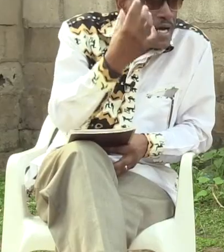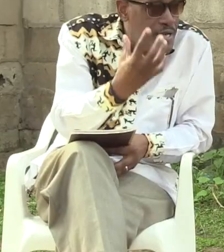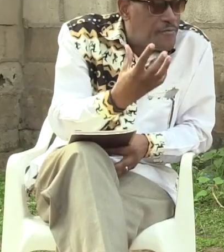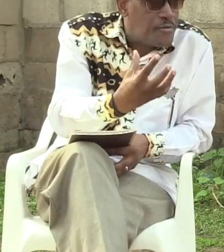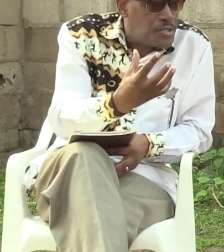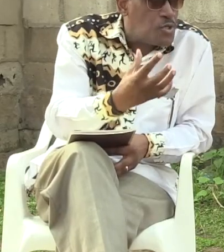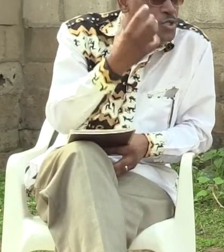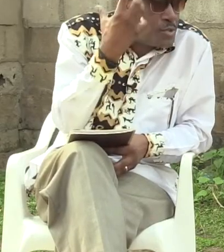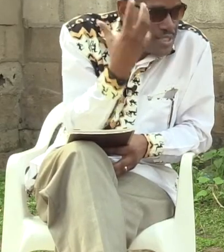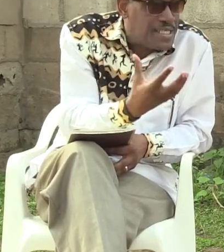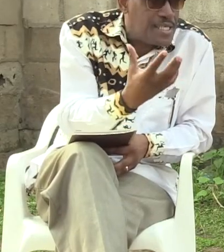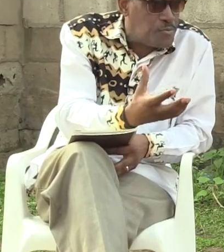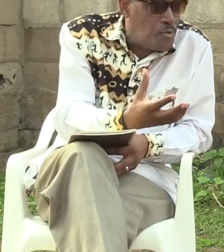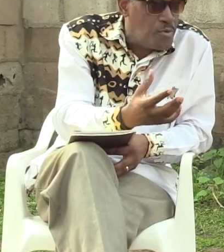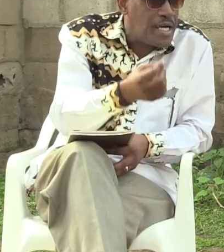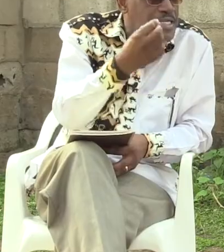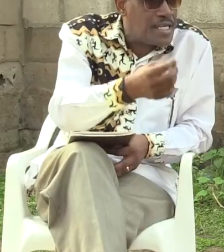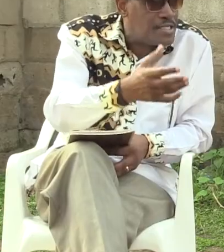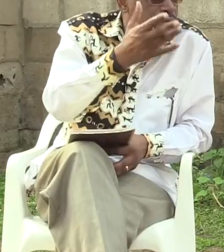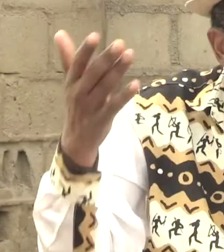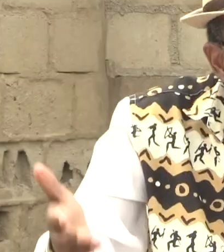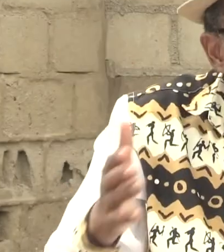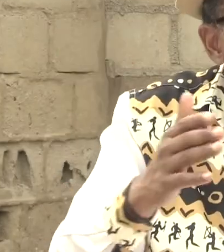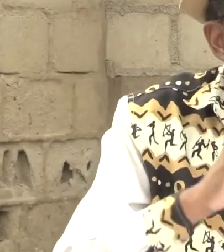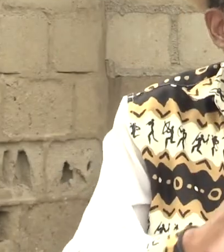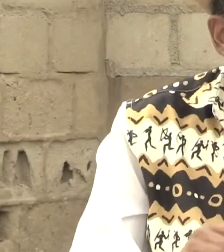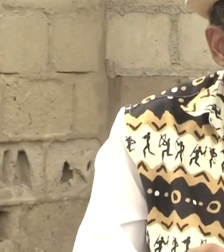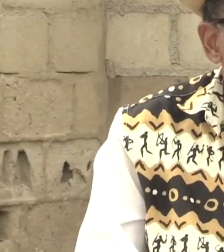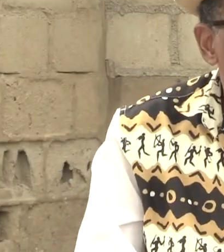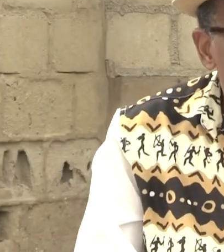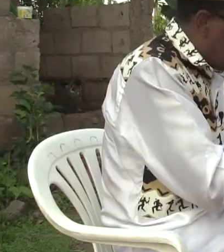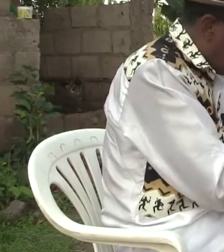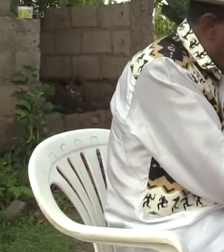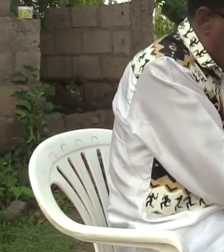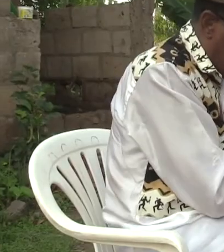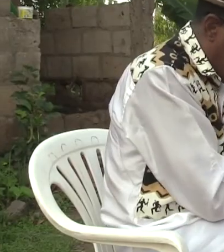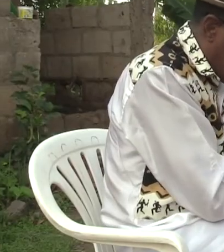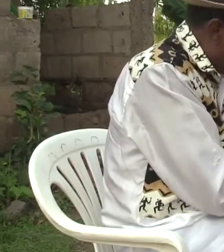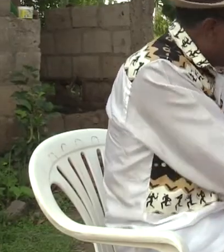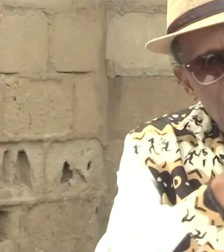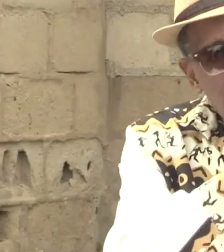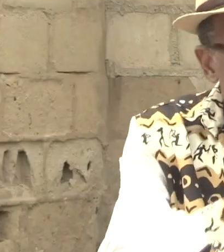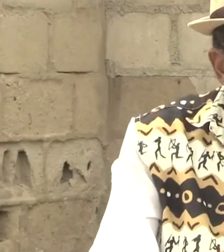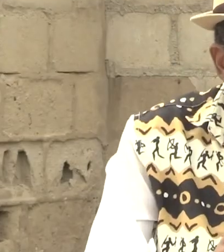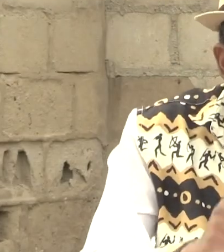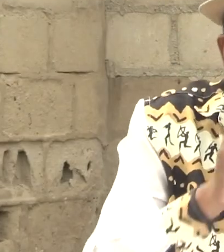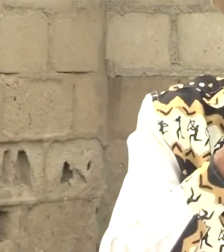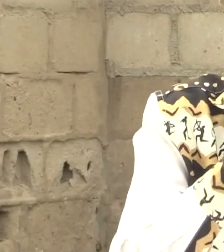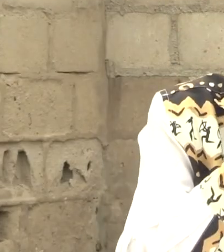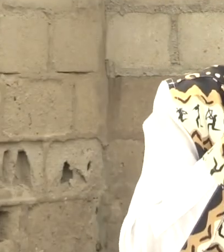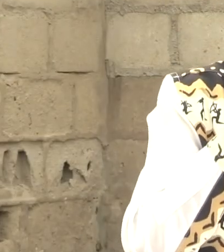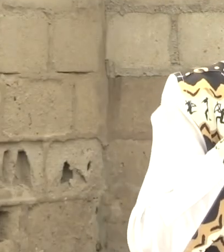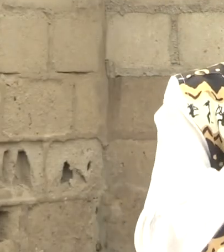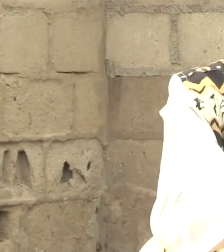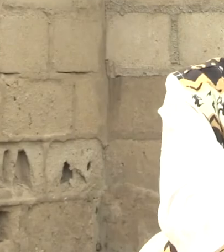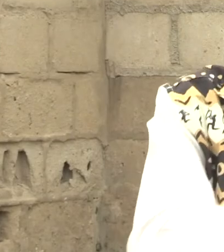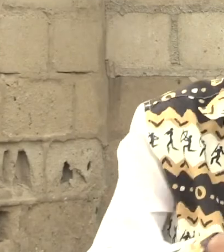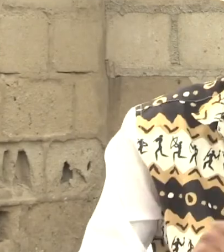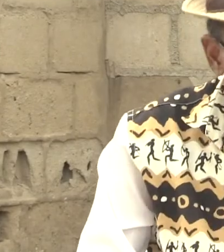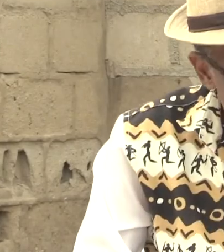de interesse público que está na posse das instituições públicas ou privadas. Mas, espera aí, deixe-me que seja eu a testar